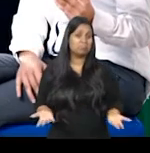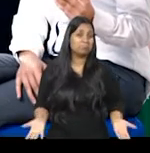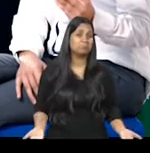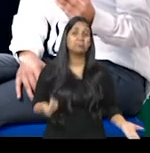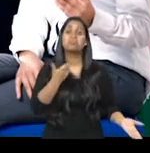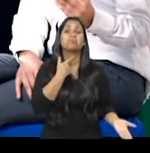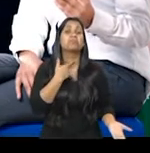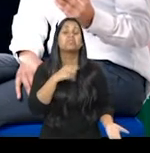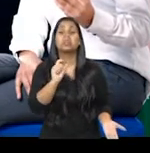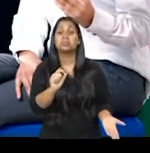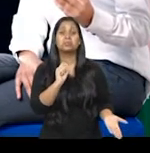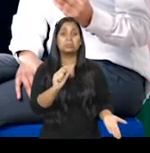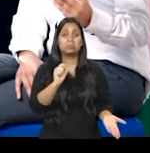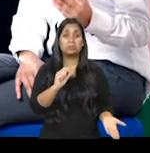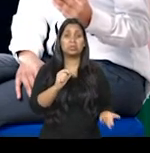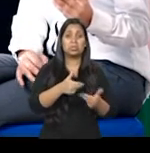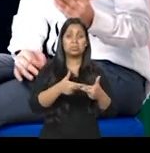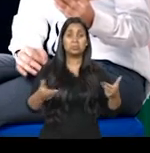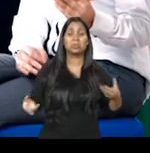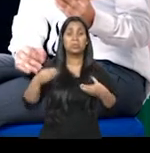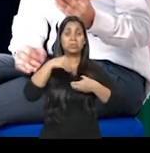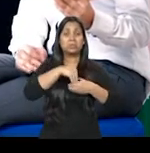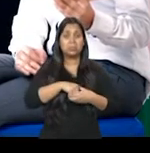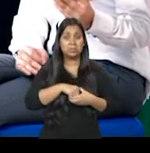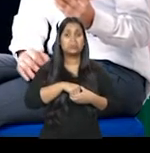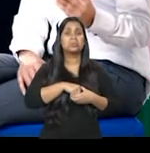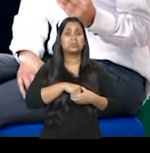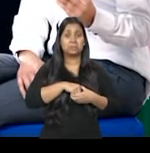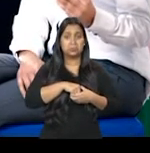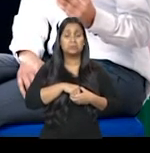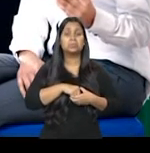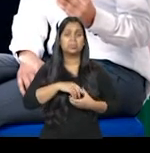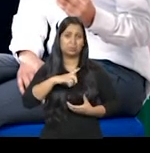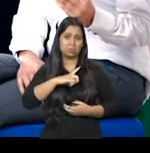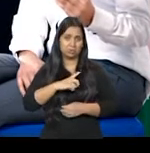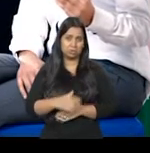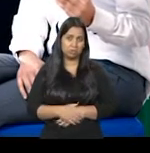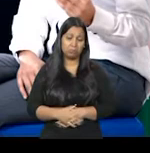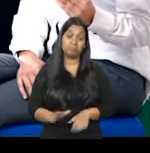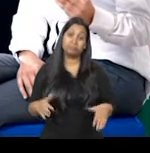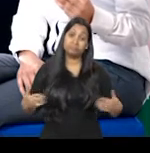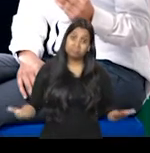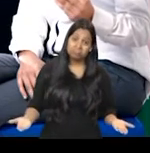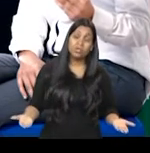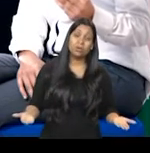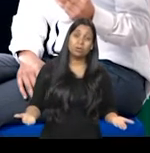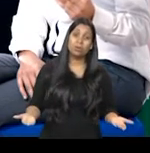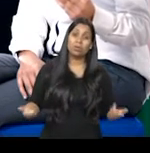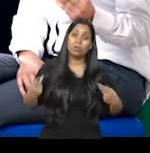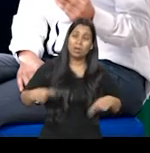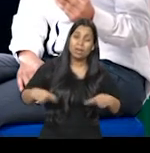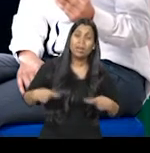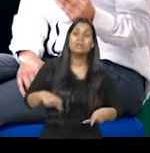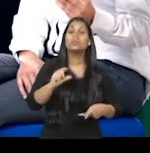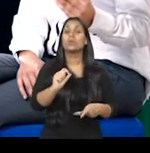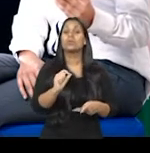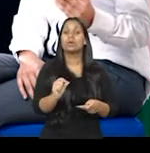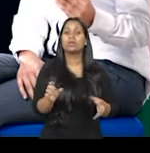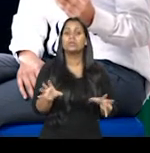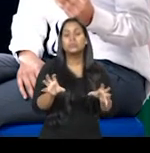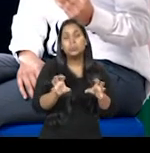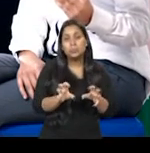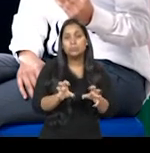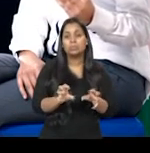tido a intuição de um molde interno que se petrificava. Essas, de súbito, se